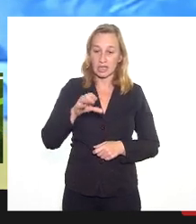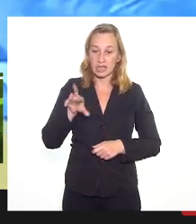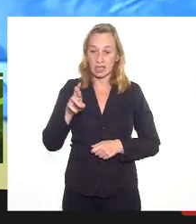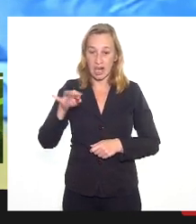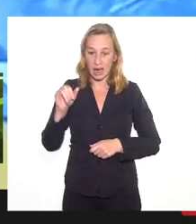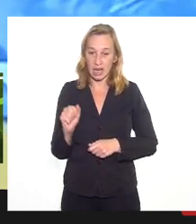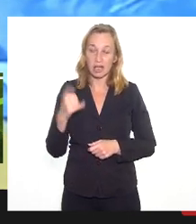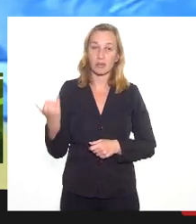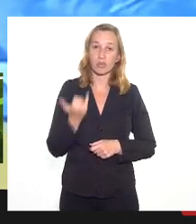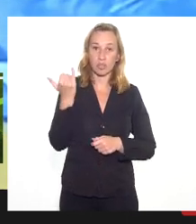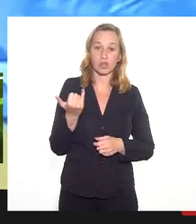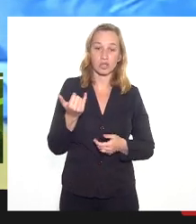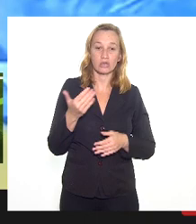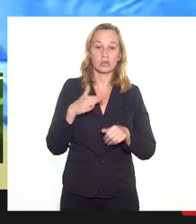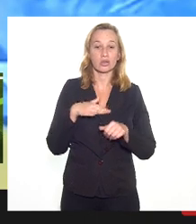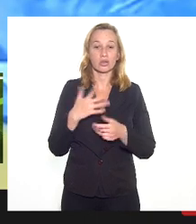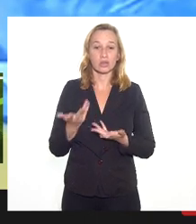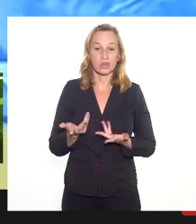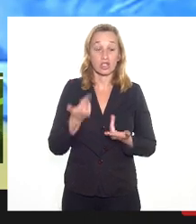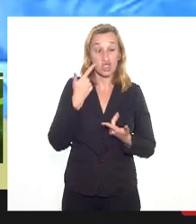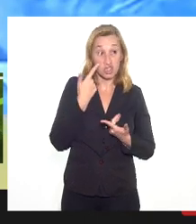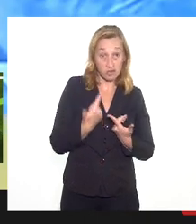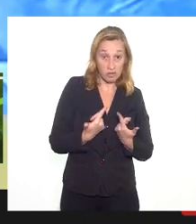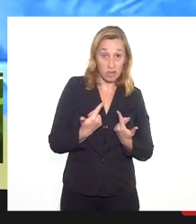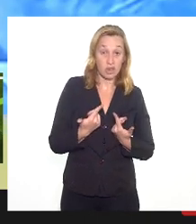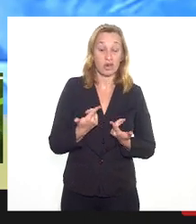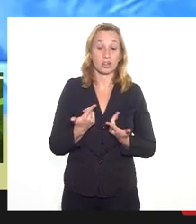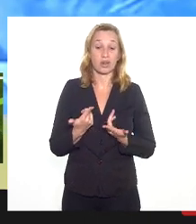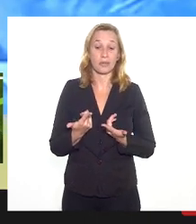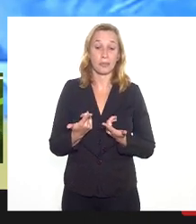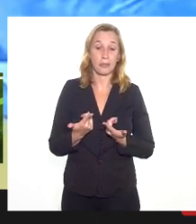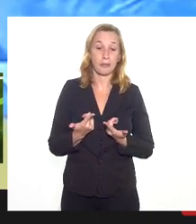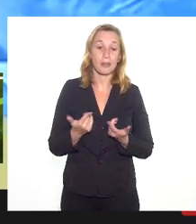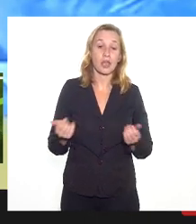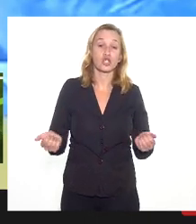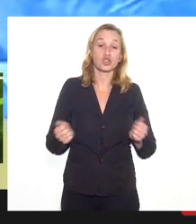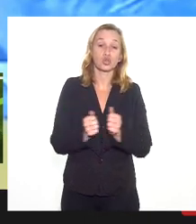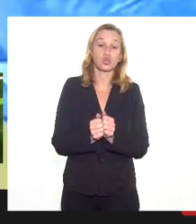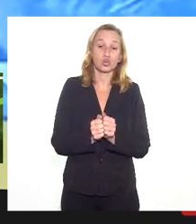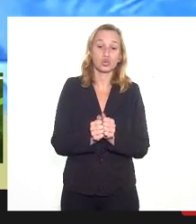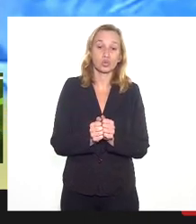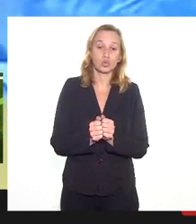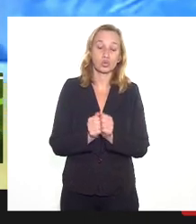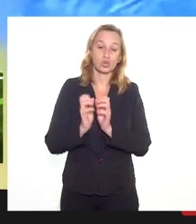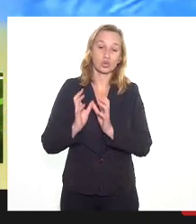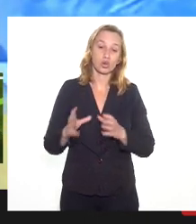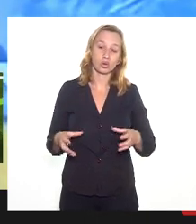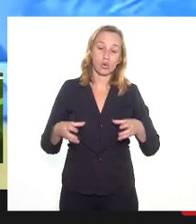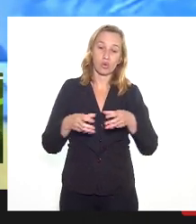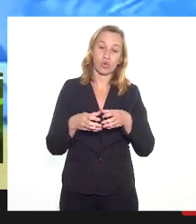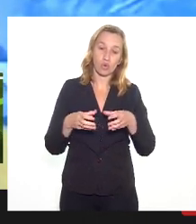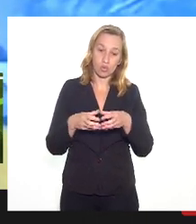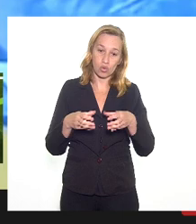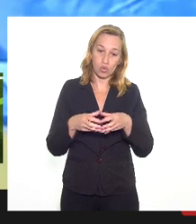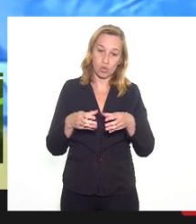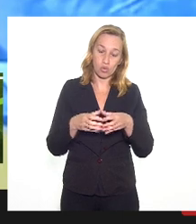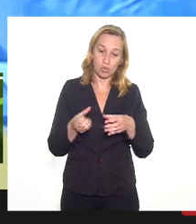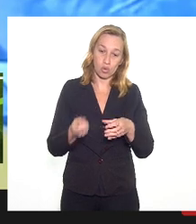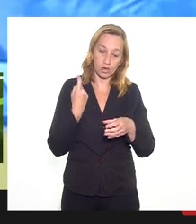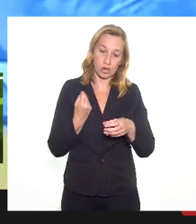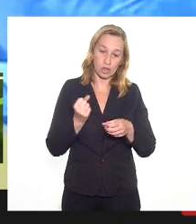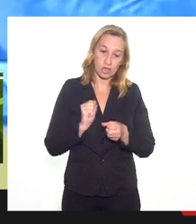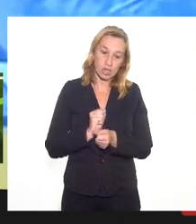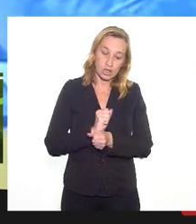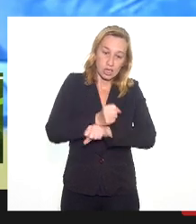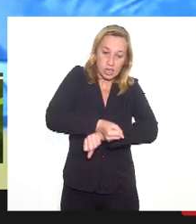Tanto é que a gente se converge, a gente se vê junto com os quilombolas, com os indígenas. Eu sou mesmo descendente de